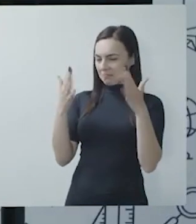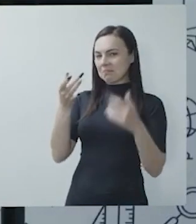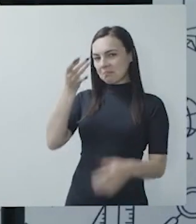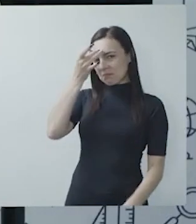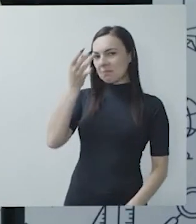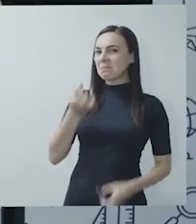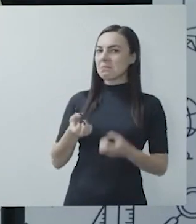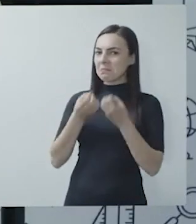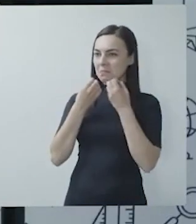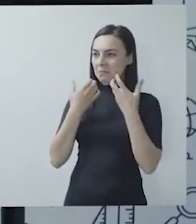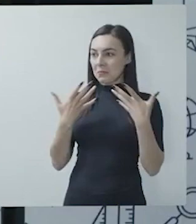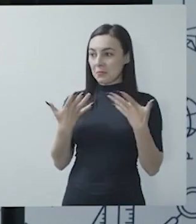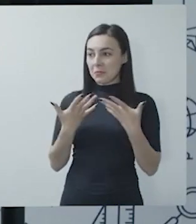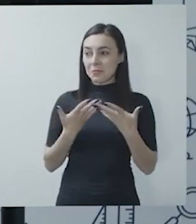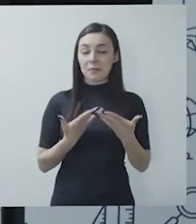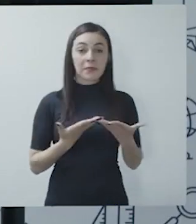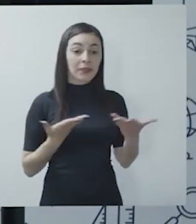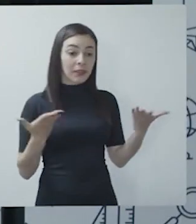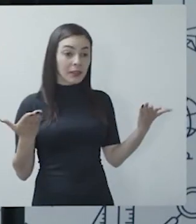memória. E agora?